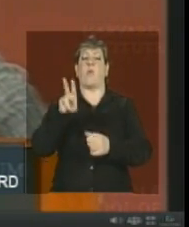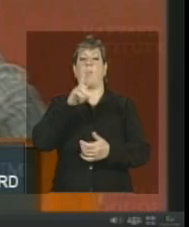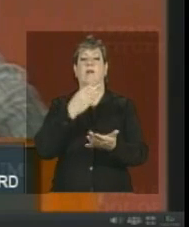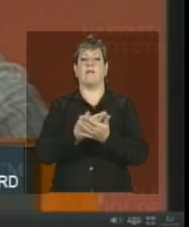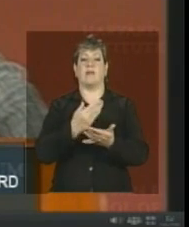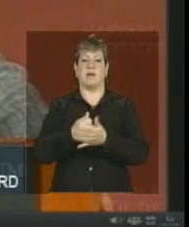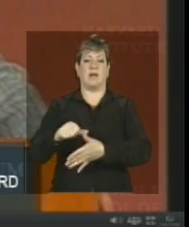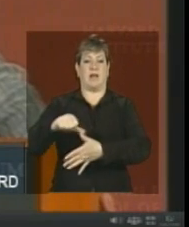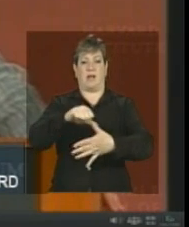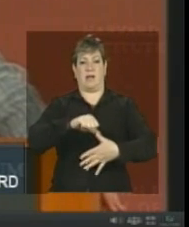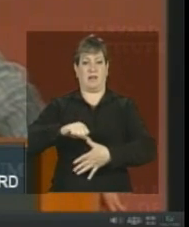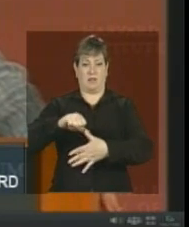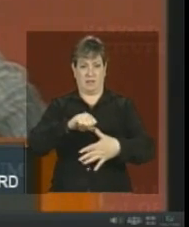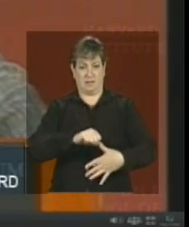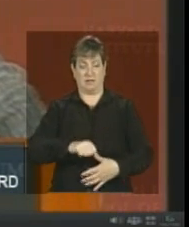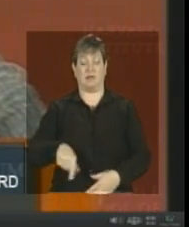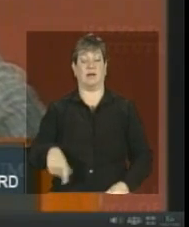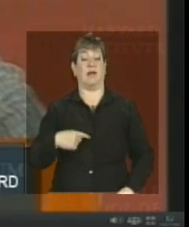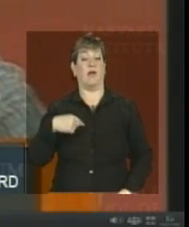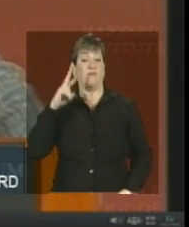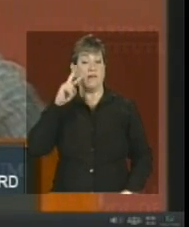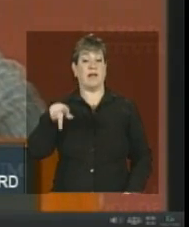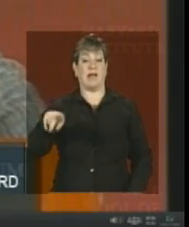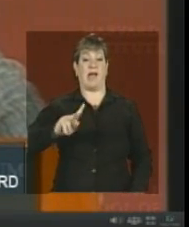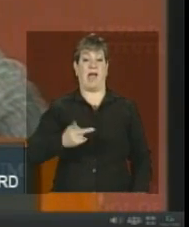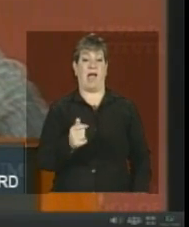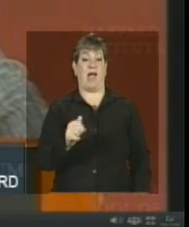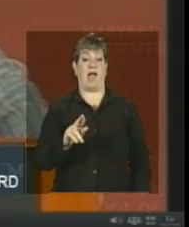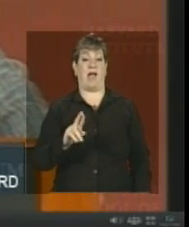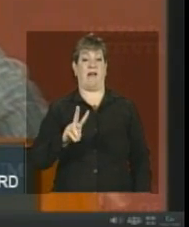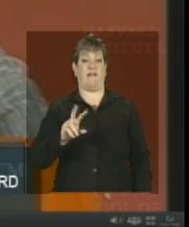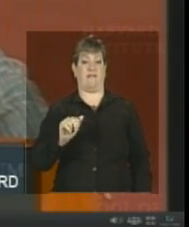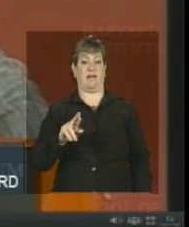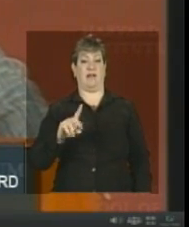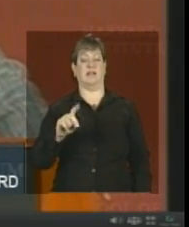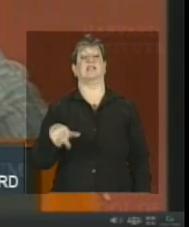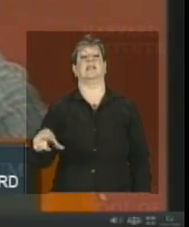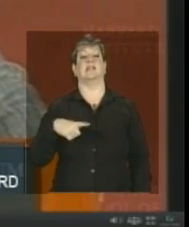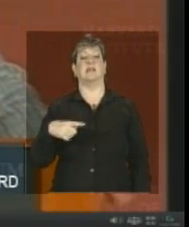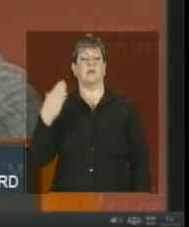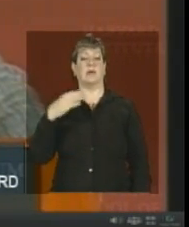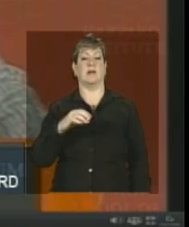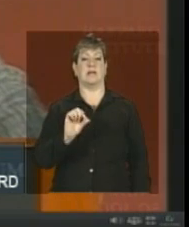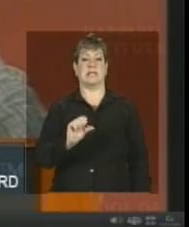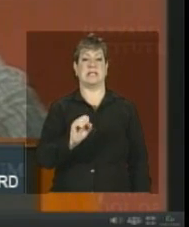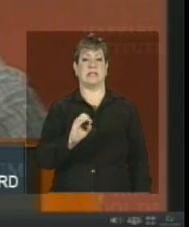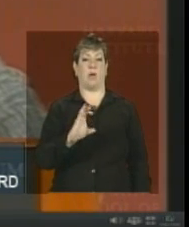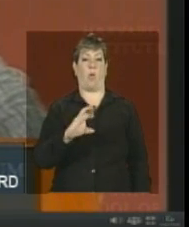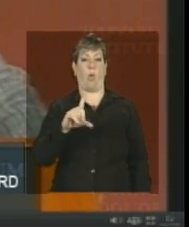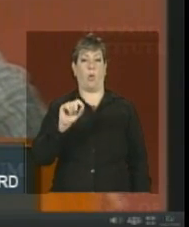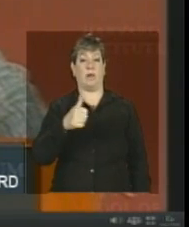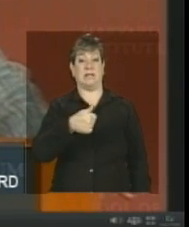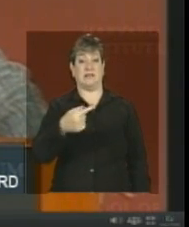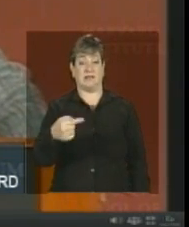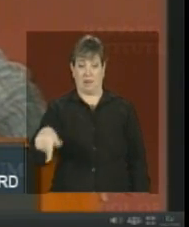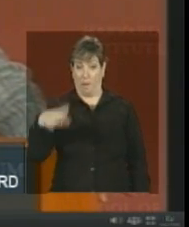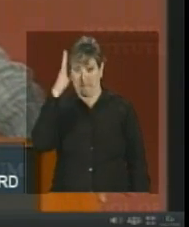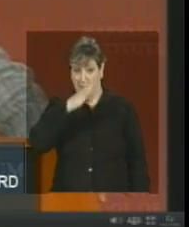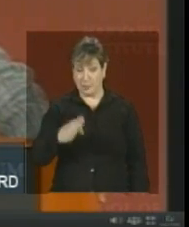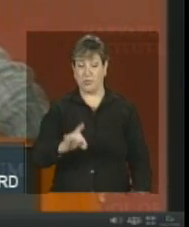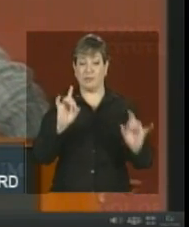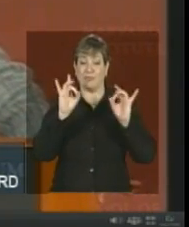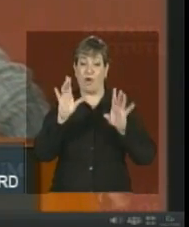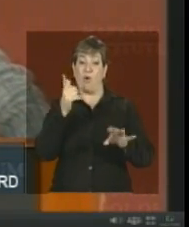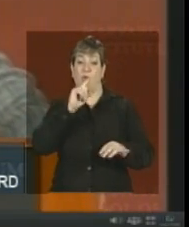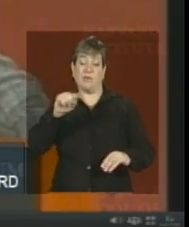Latina. Harvard, eu olhei, data do século XVII. No Brasil, as universidades surgiram apenas no